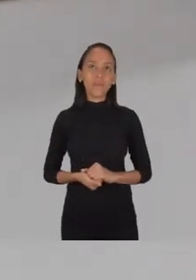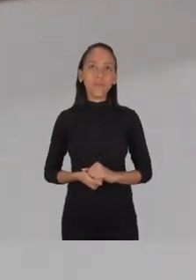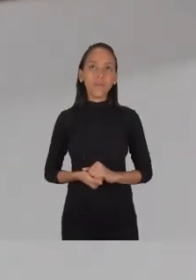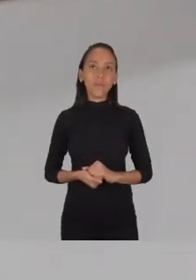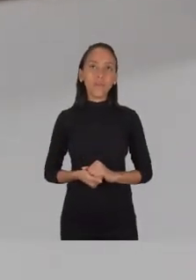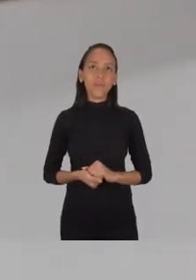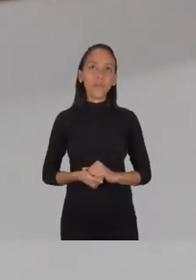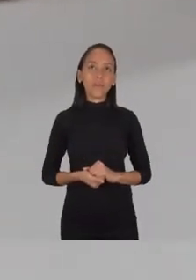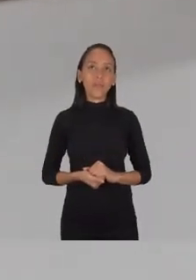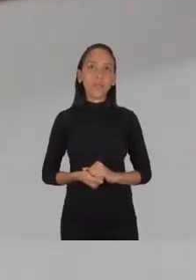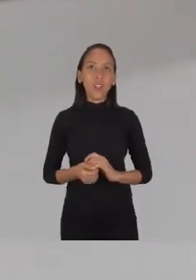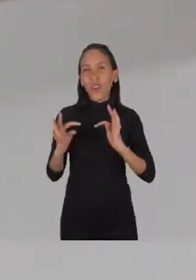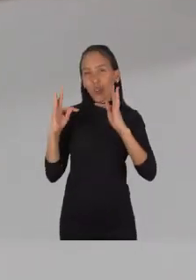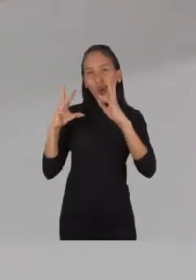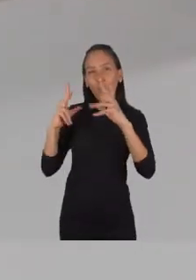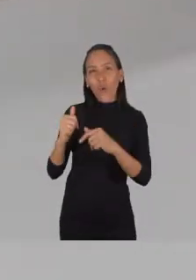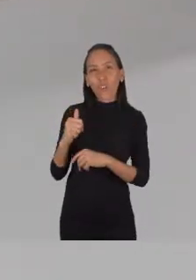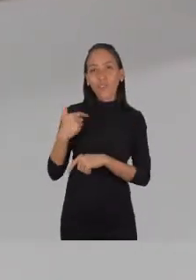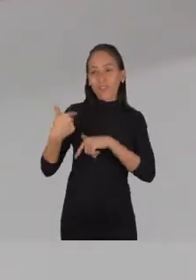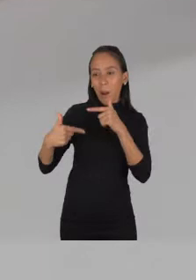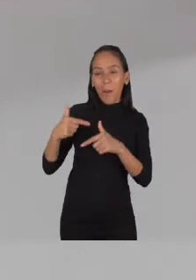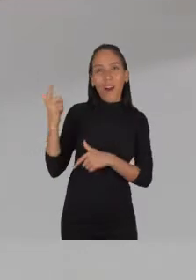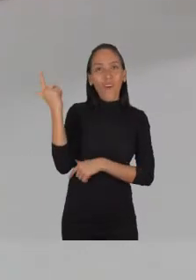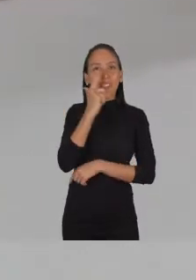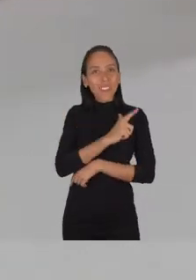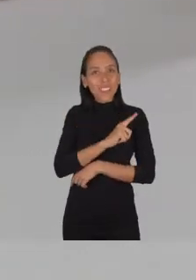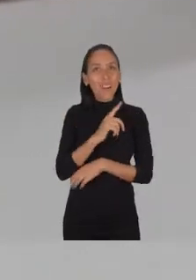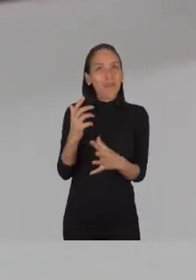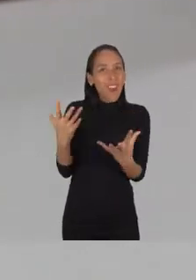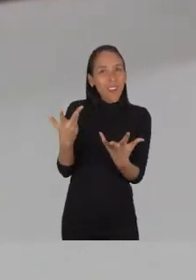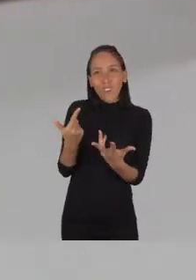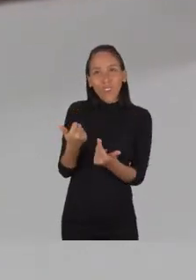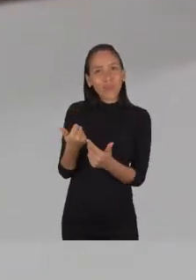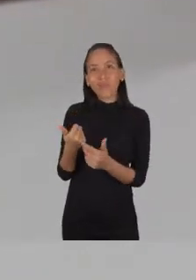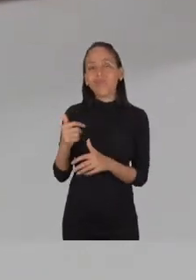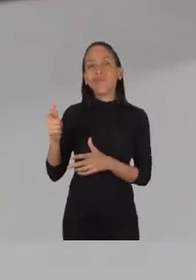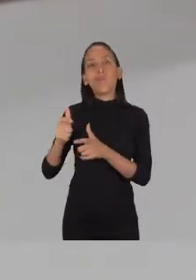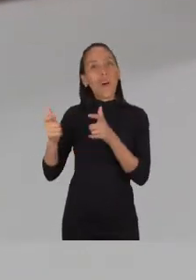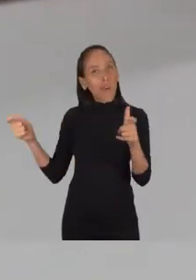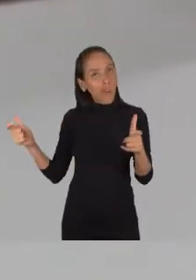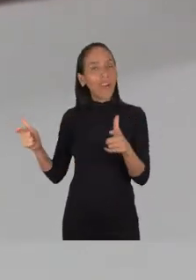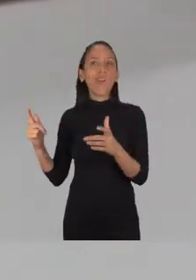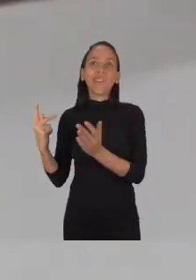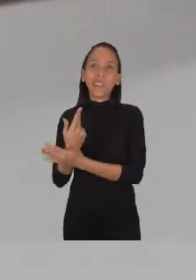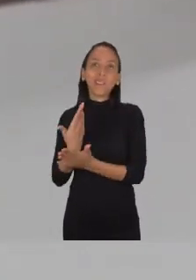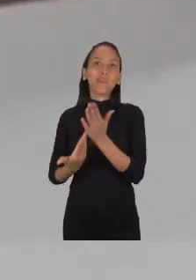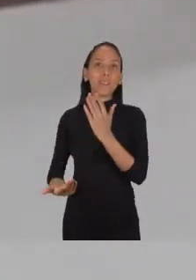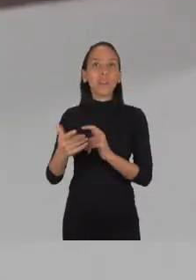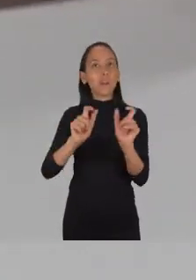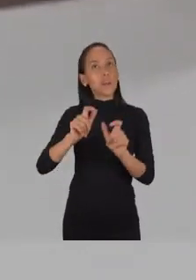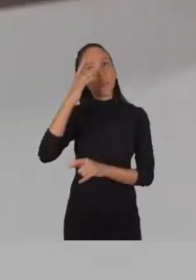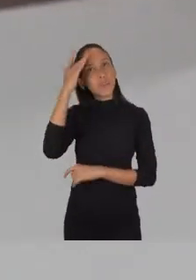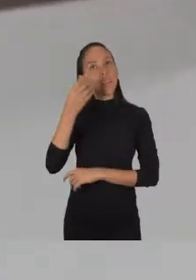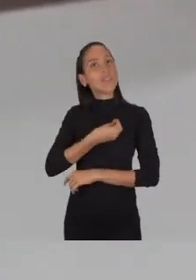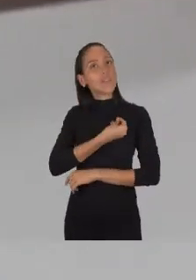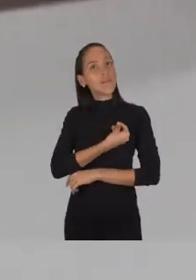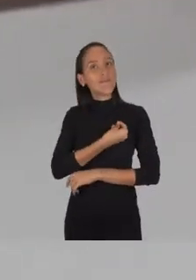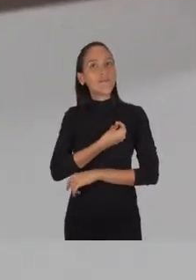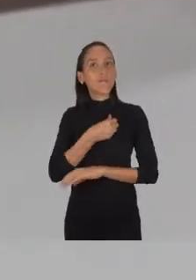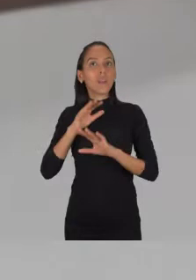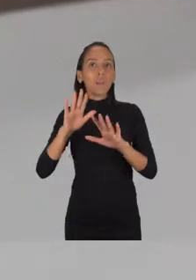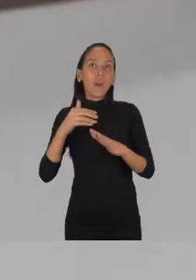Nem sempre os nossos plantões são um sucesso. Na maioria das vezes a gente perde vida,